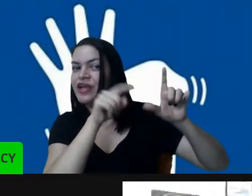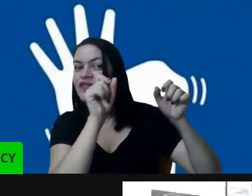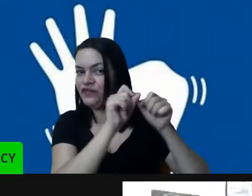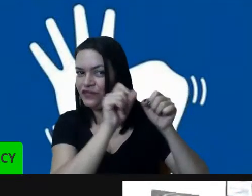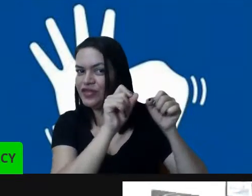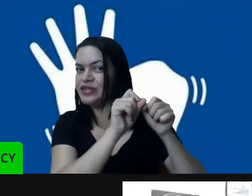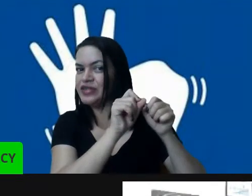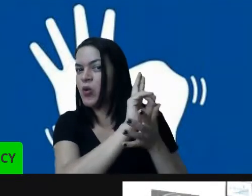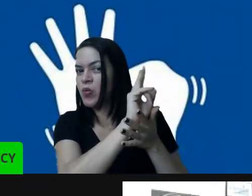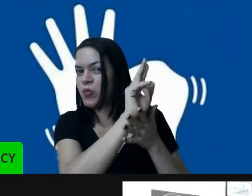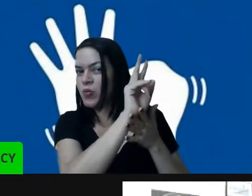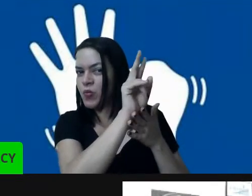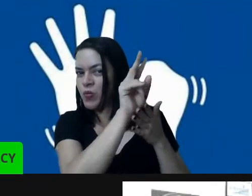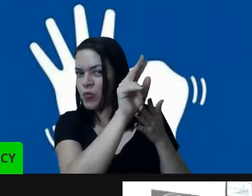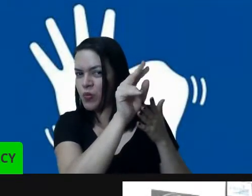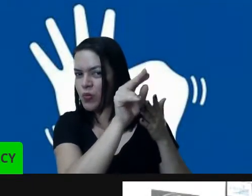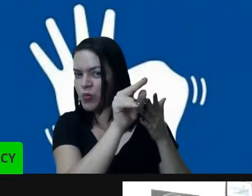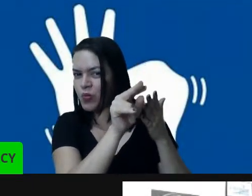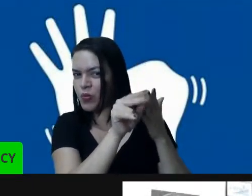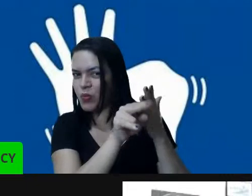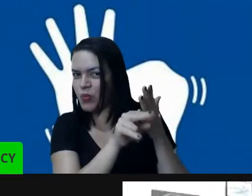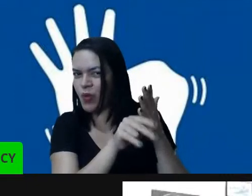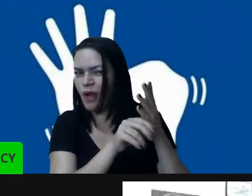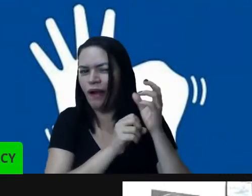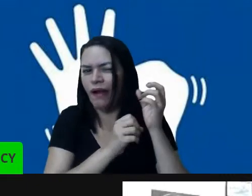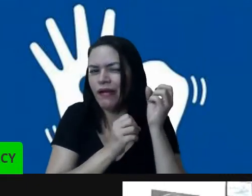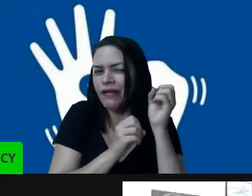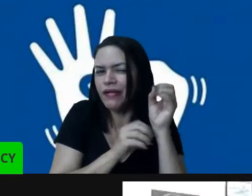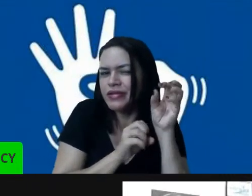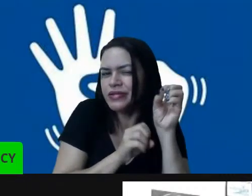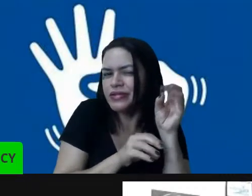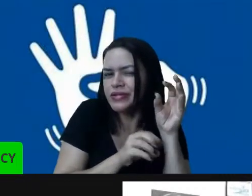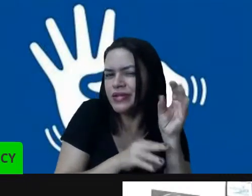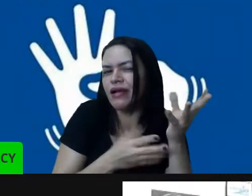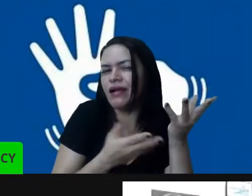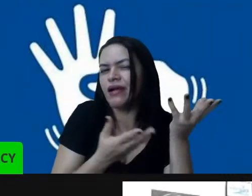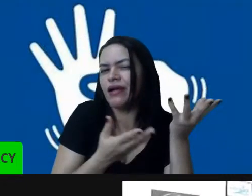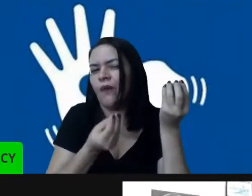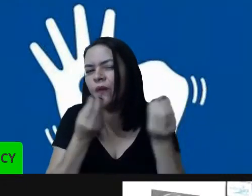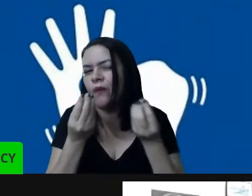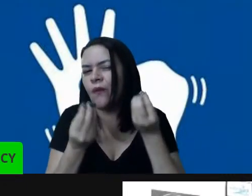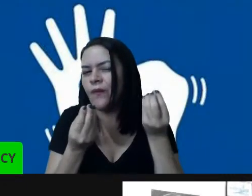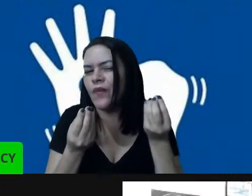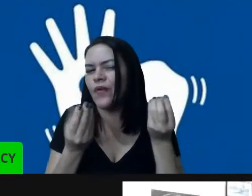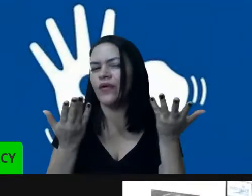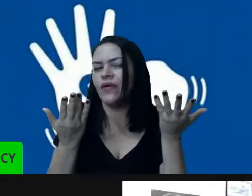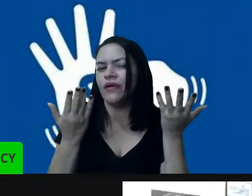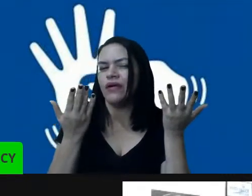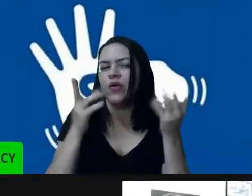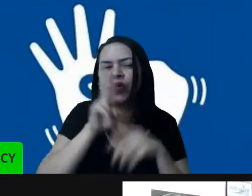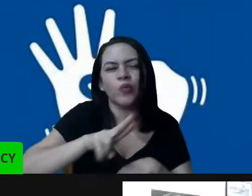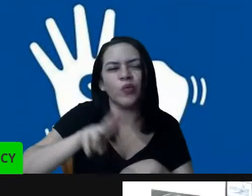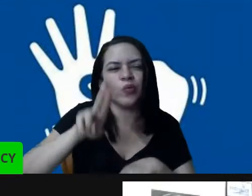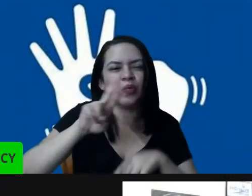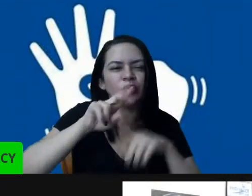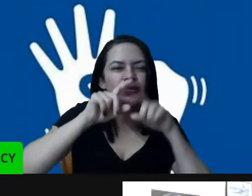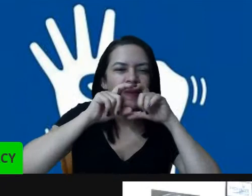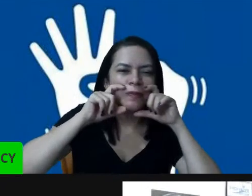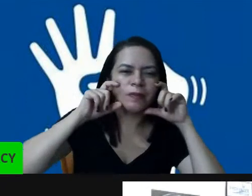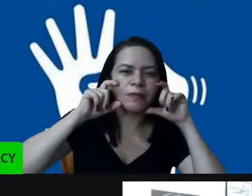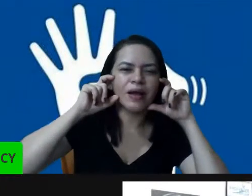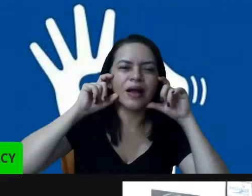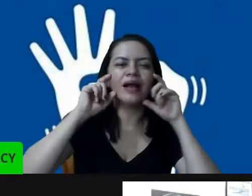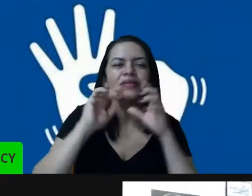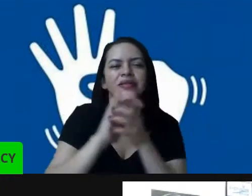várias cápsulazinhas assim, ensinando como utilizar a máscara, como lavar, como,